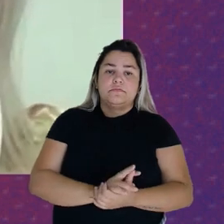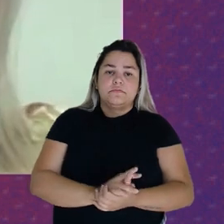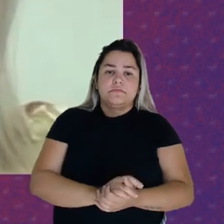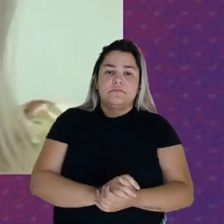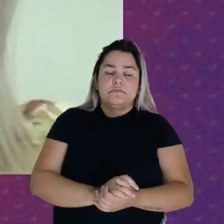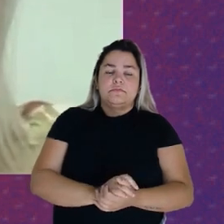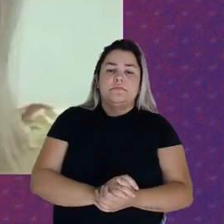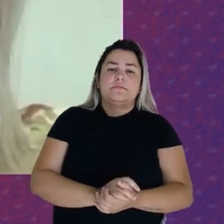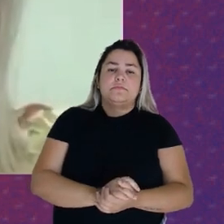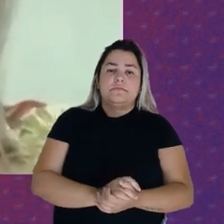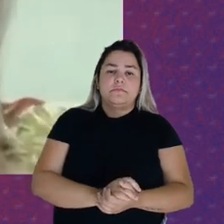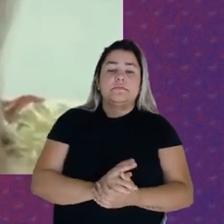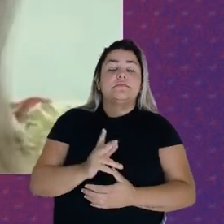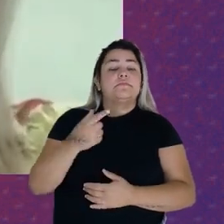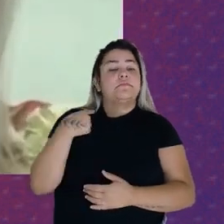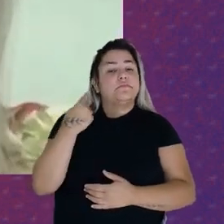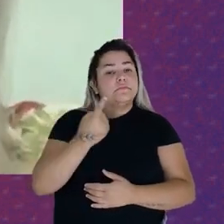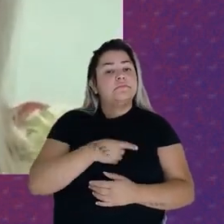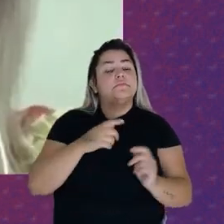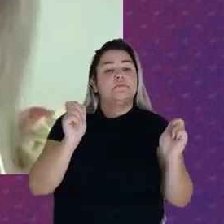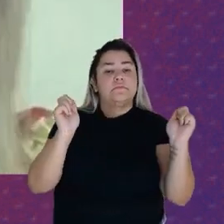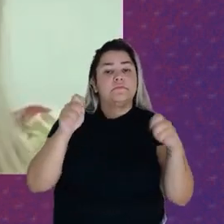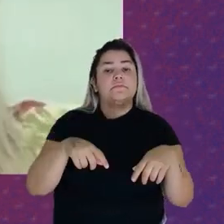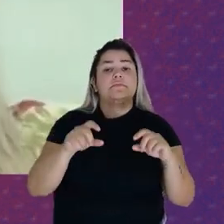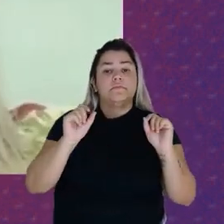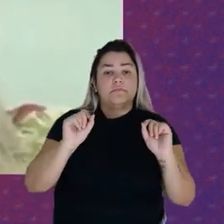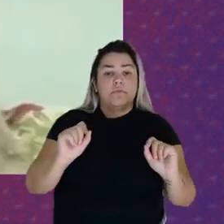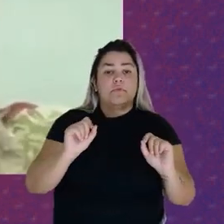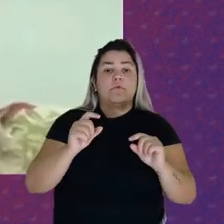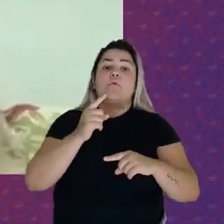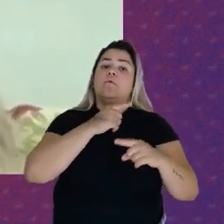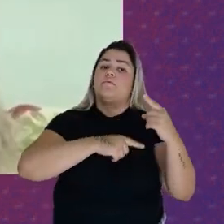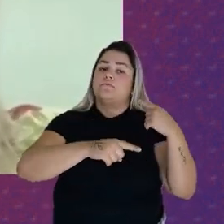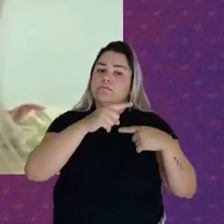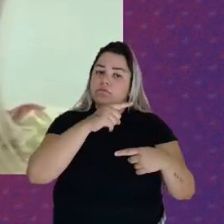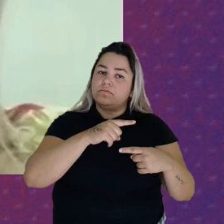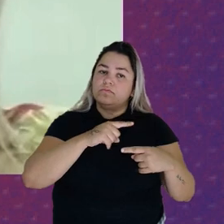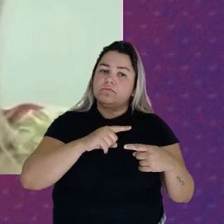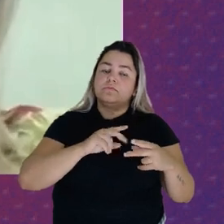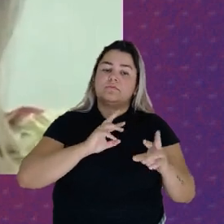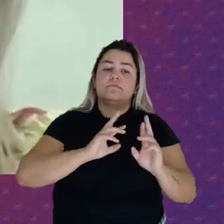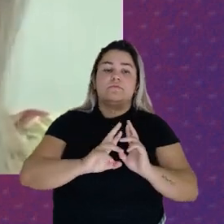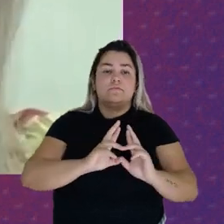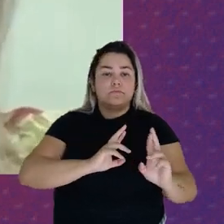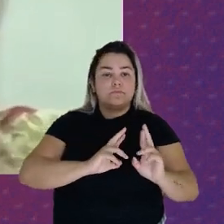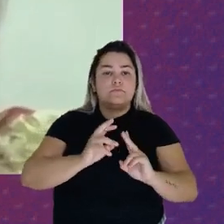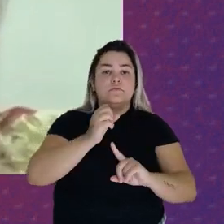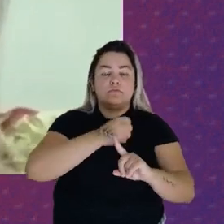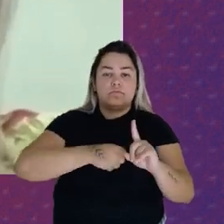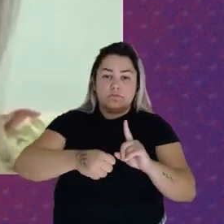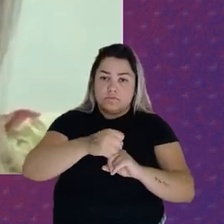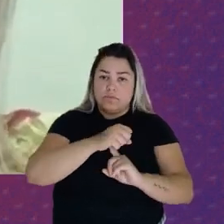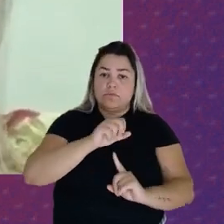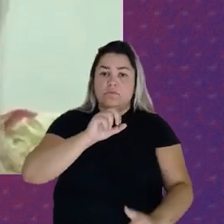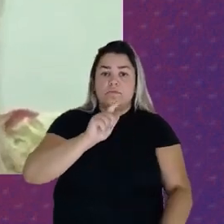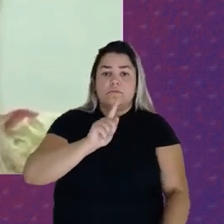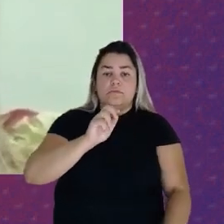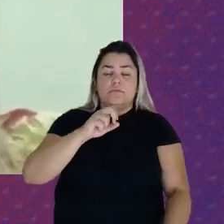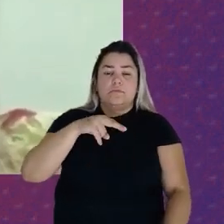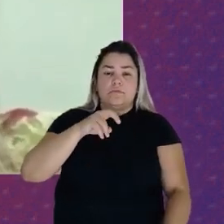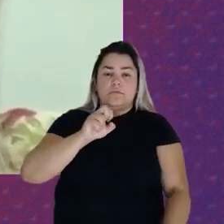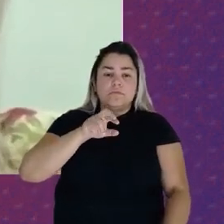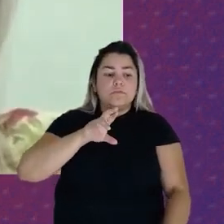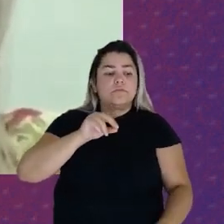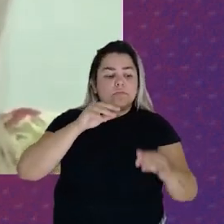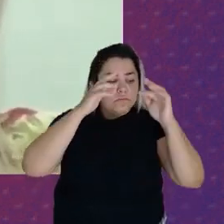Para isso, nós precisamos o quê? Construir novas relações sociais de gênero, com base em uma cultura de respeito às